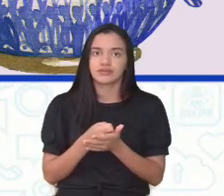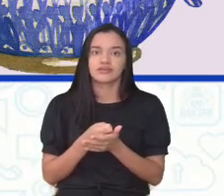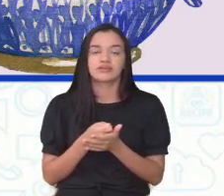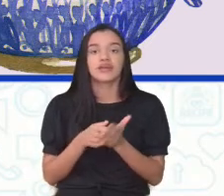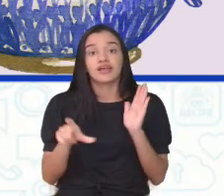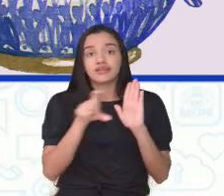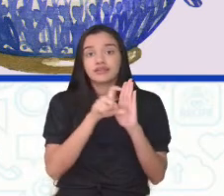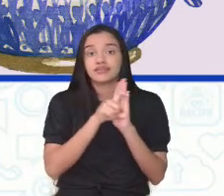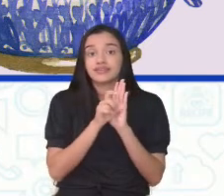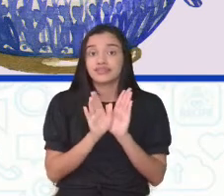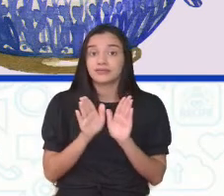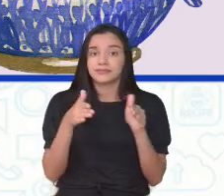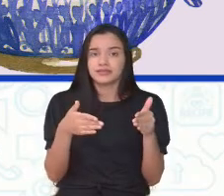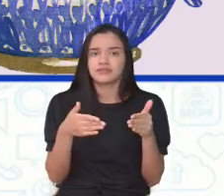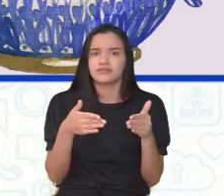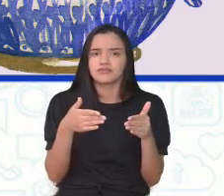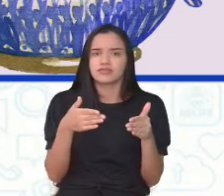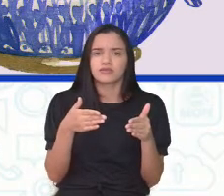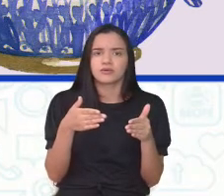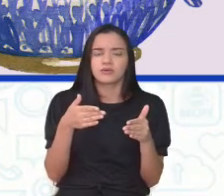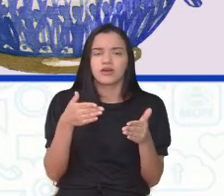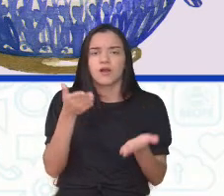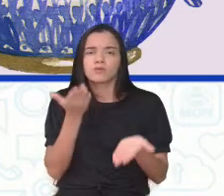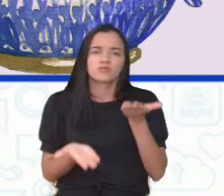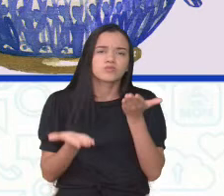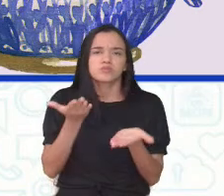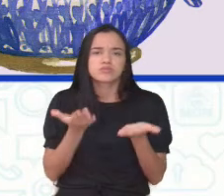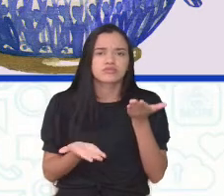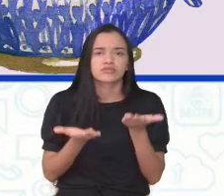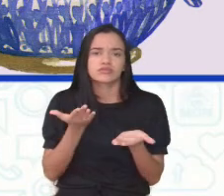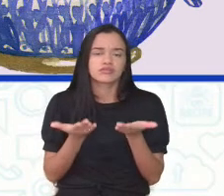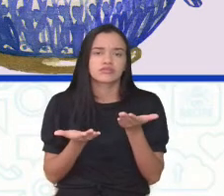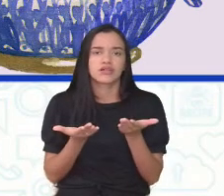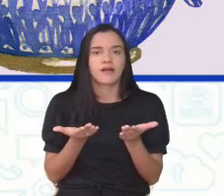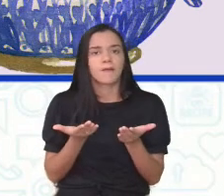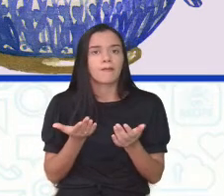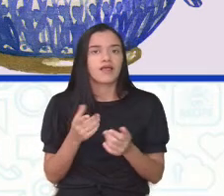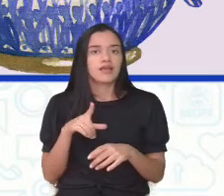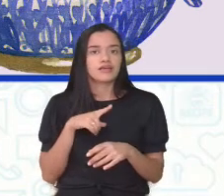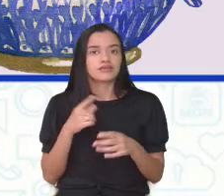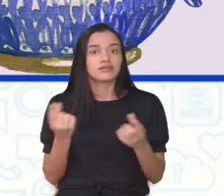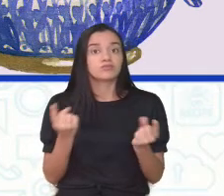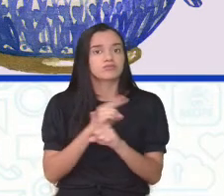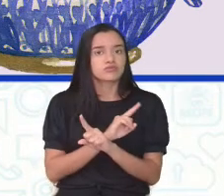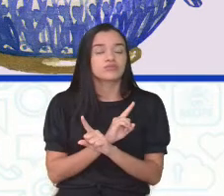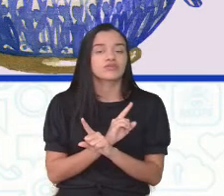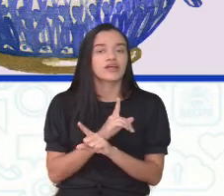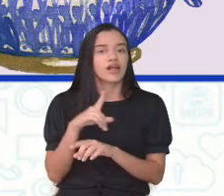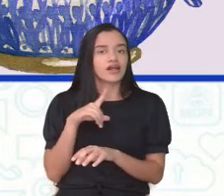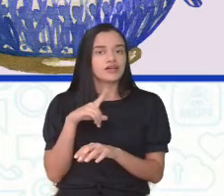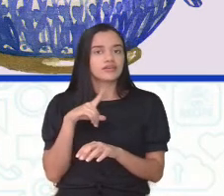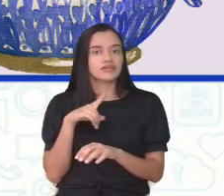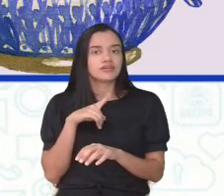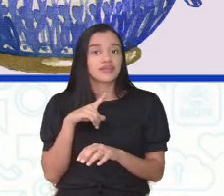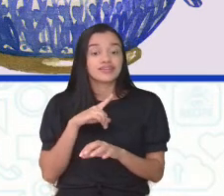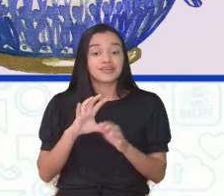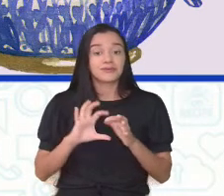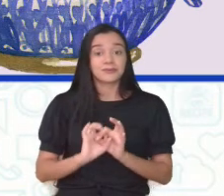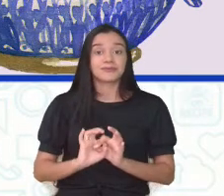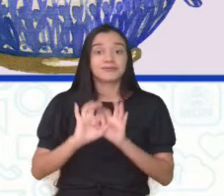trecho específico, há alternância entre discurso direto e discurso indireto. Então, a gente tem o discurso indireto